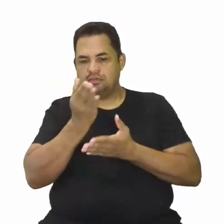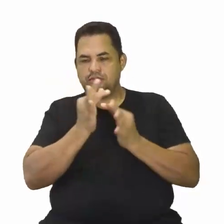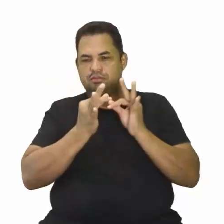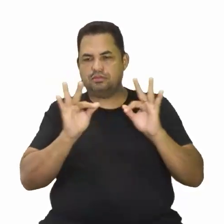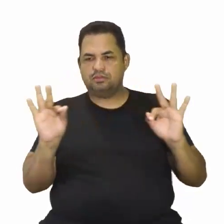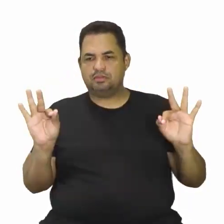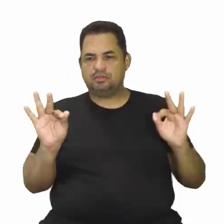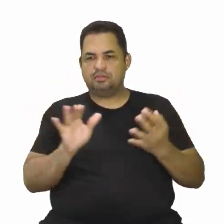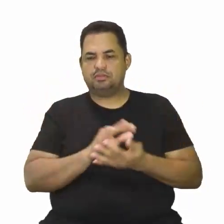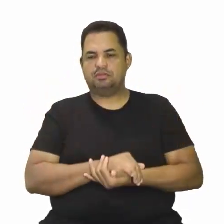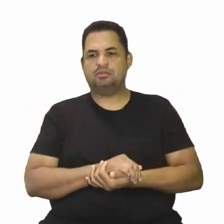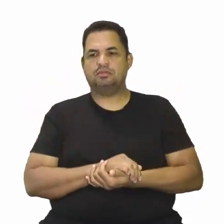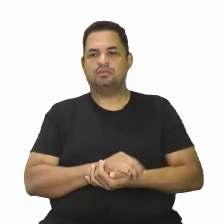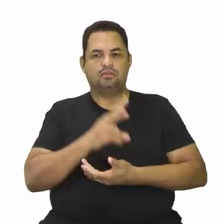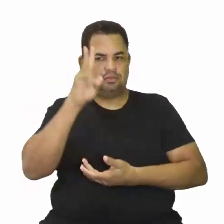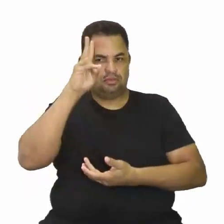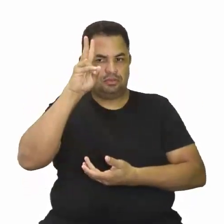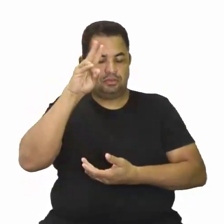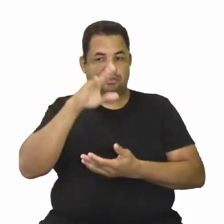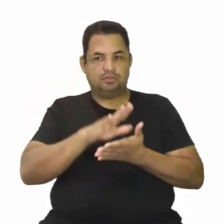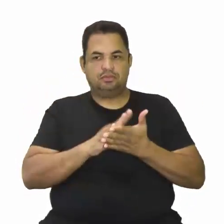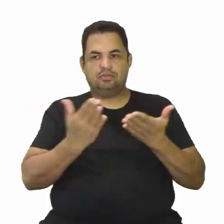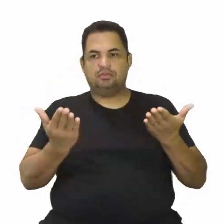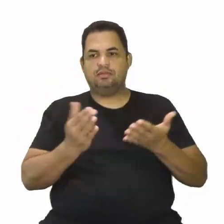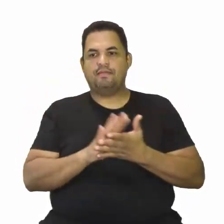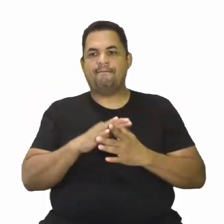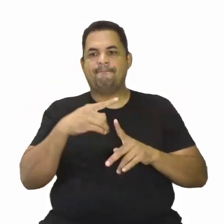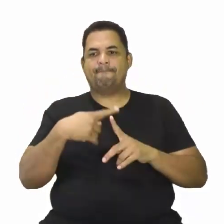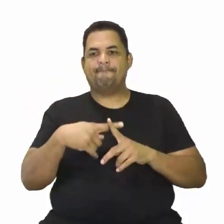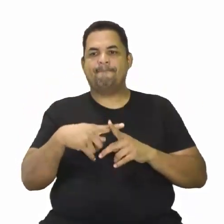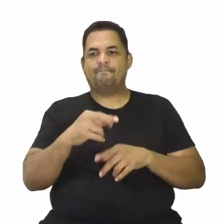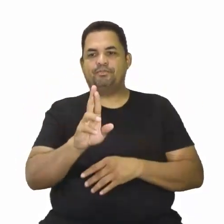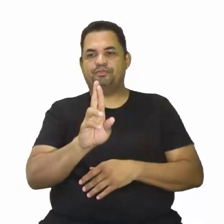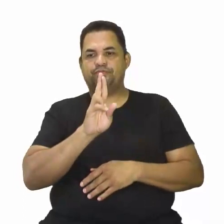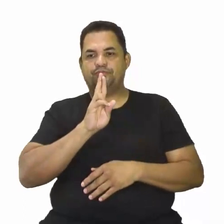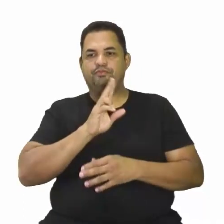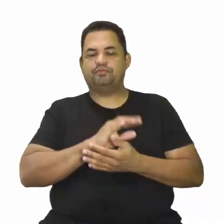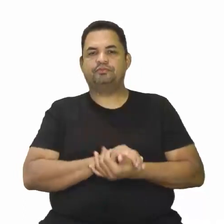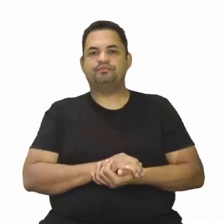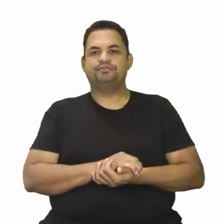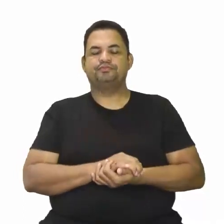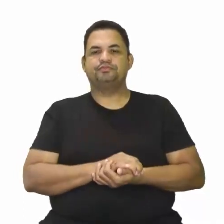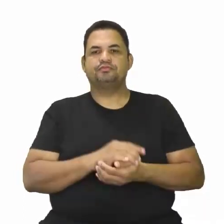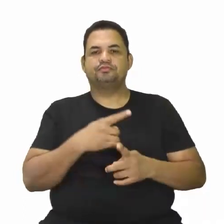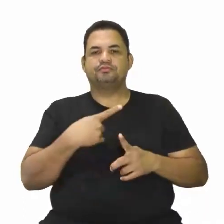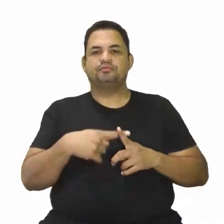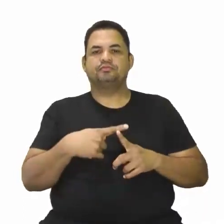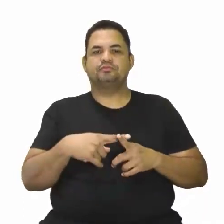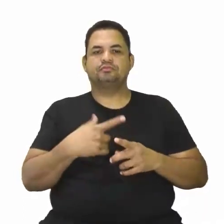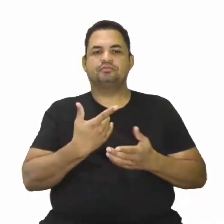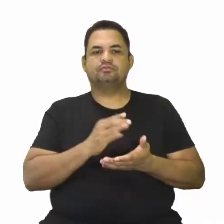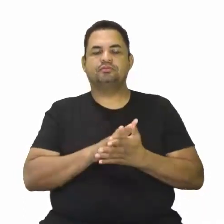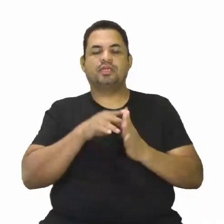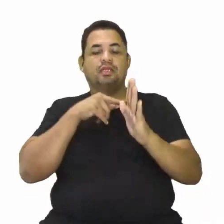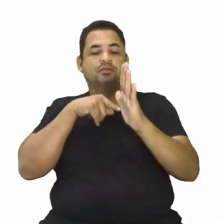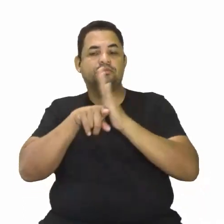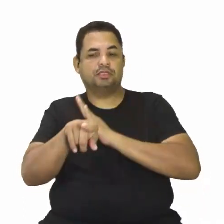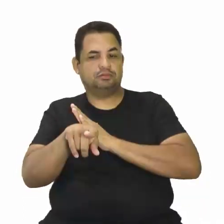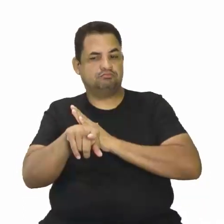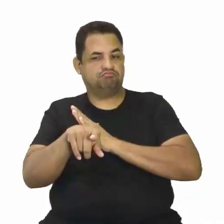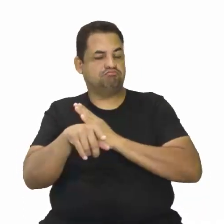as frases. Então, lembrem-se, o porquê de resposta, o porquê de